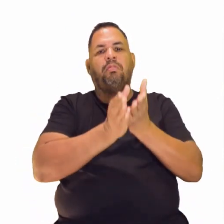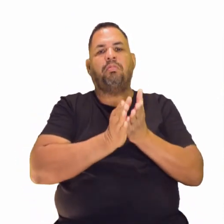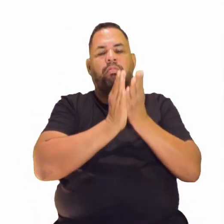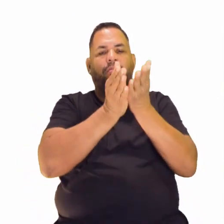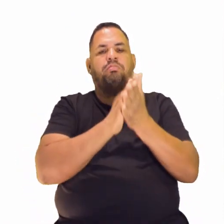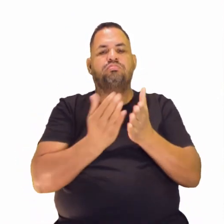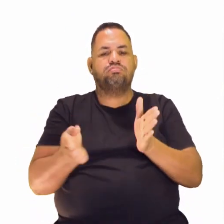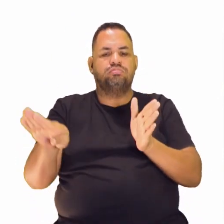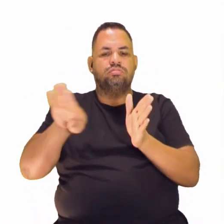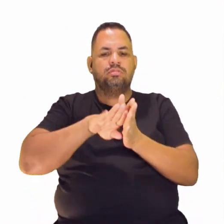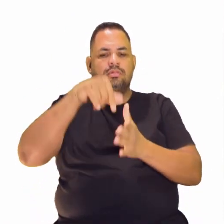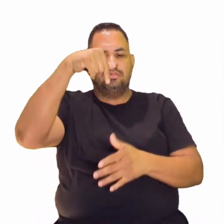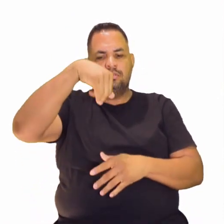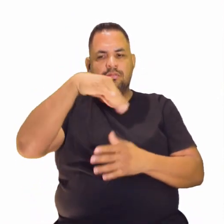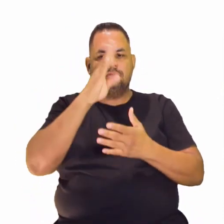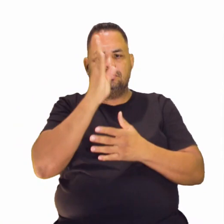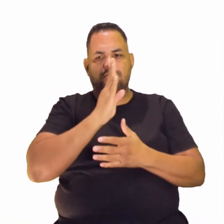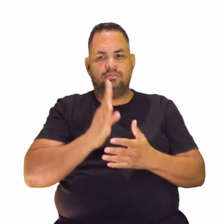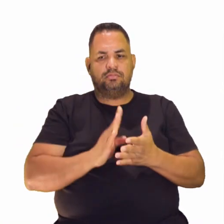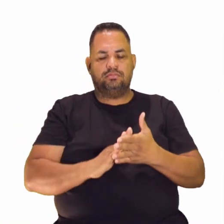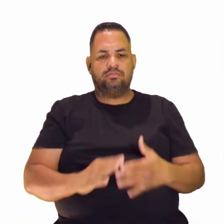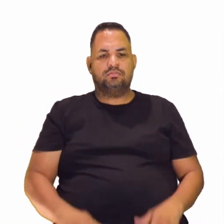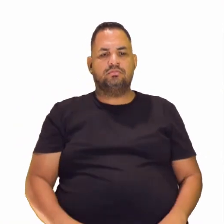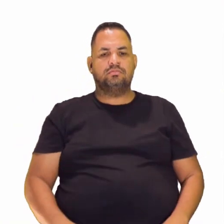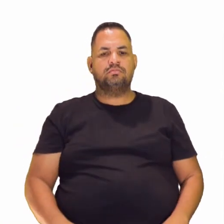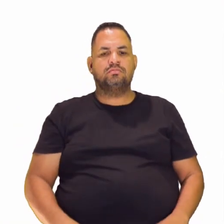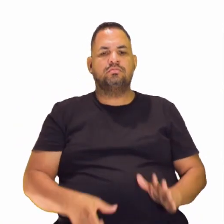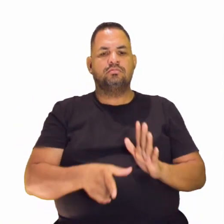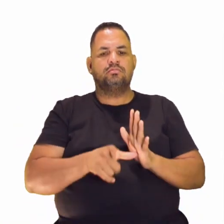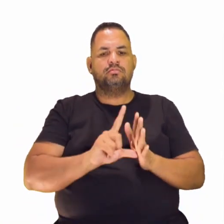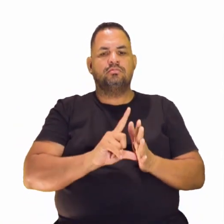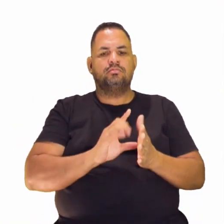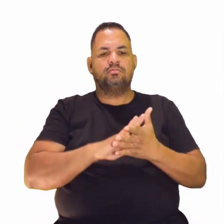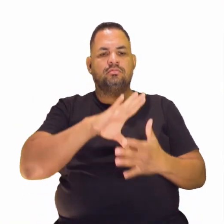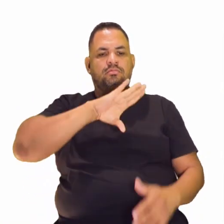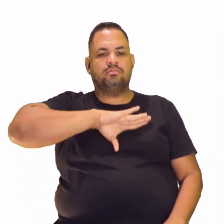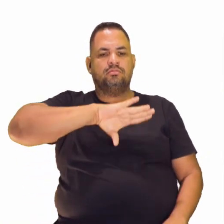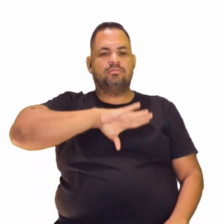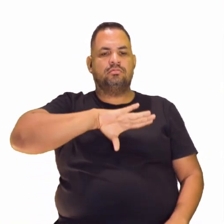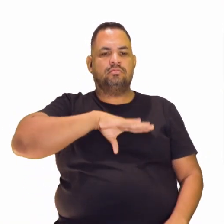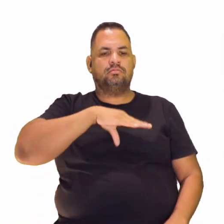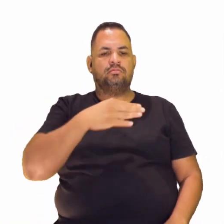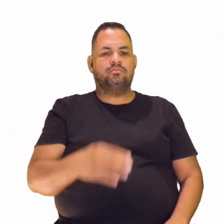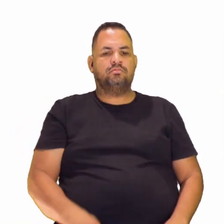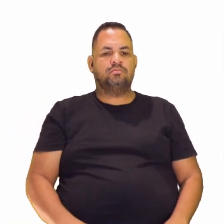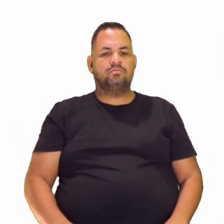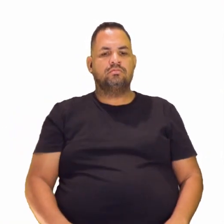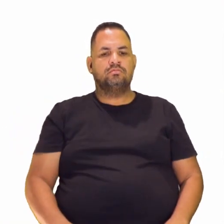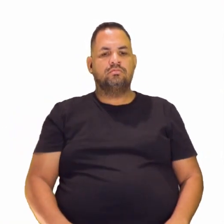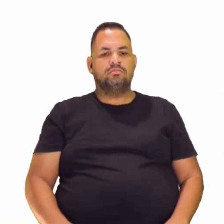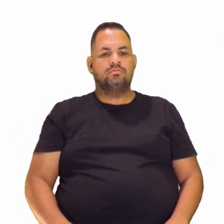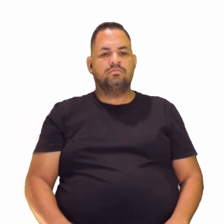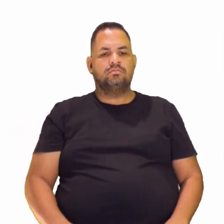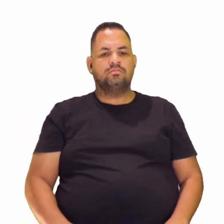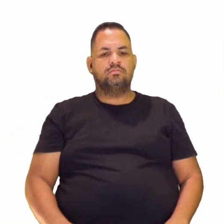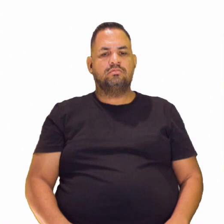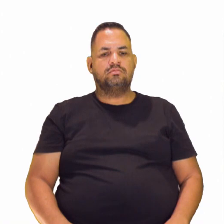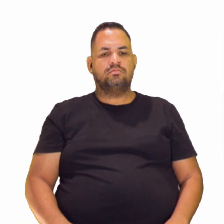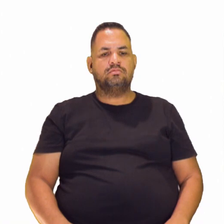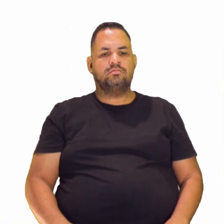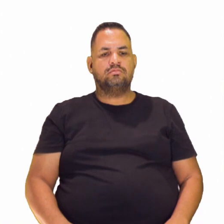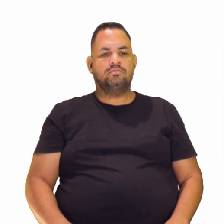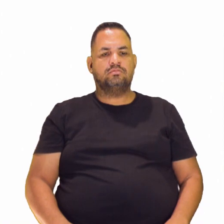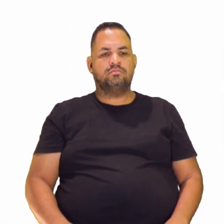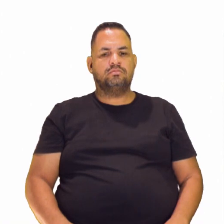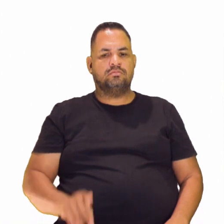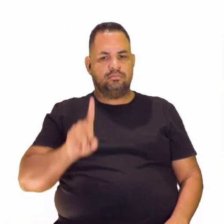dos navios que chegaram aqui. Então, o Brasil, antes dos portugueses, era mais ou menos essa